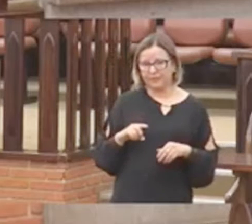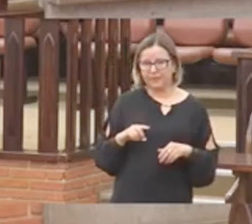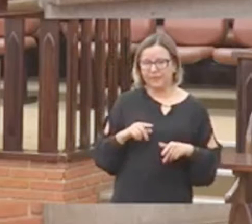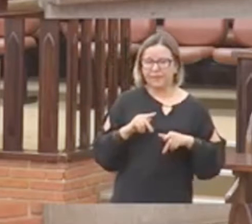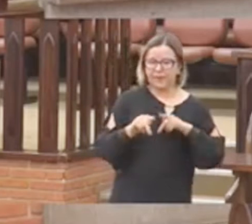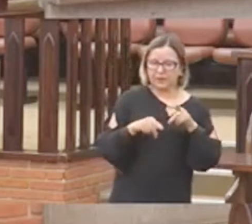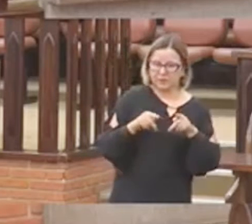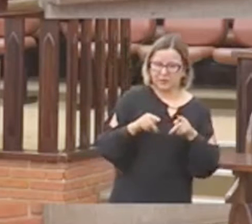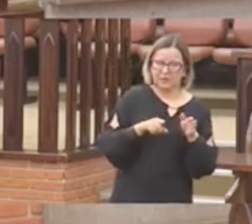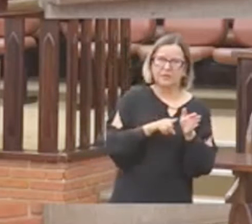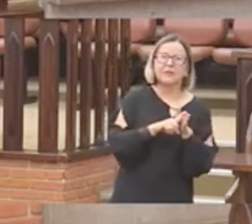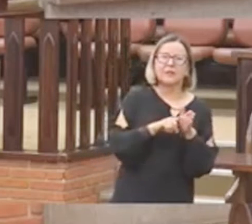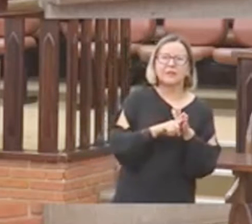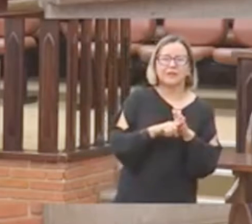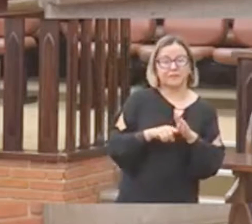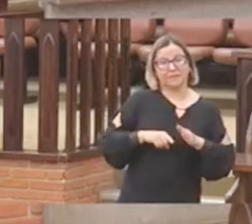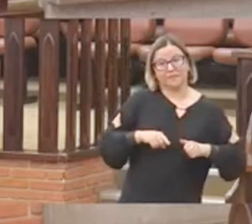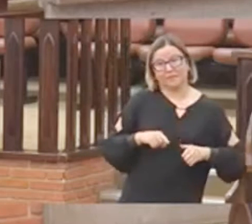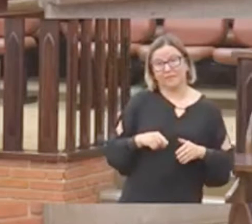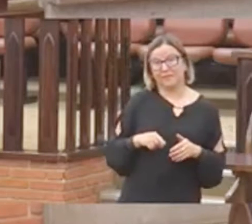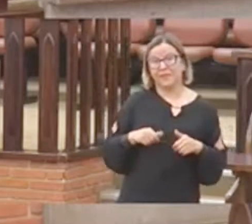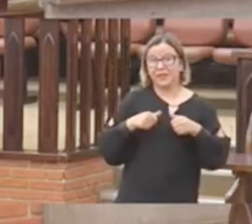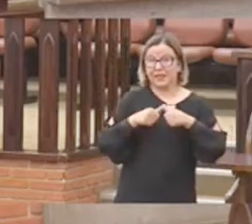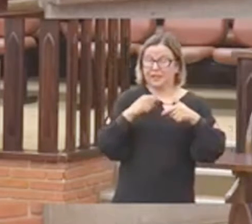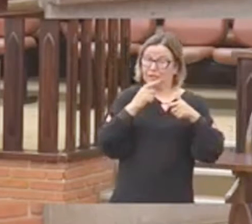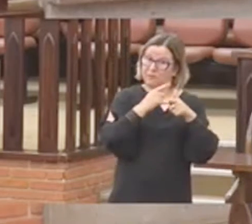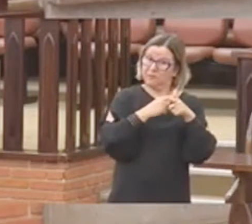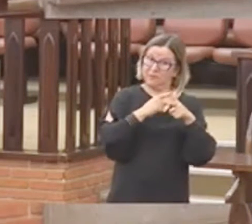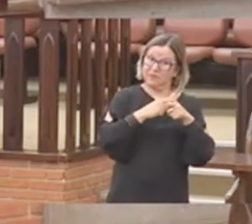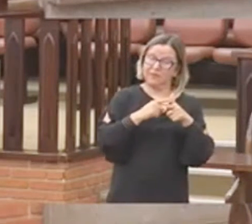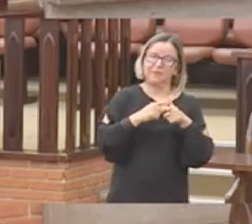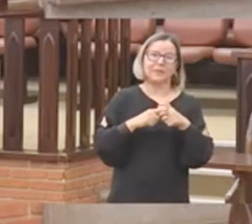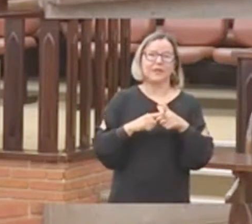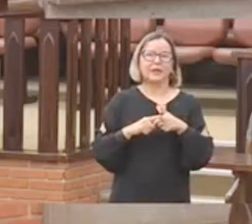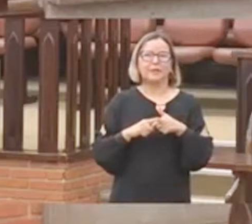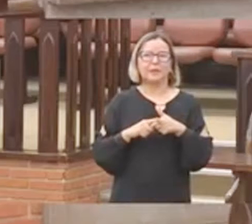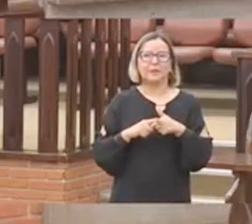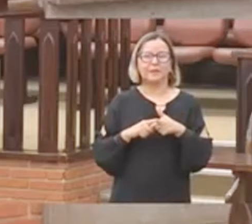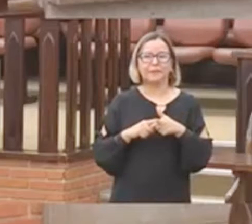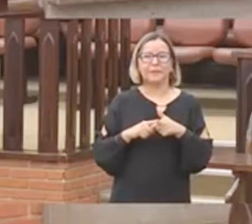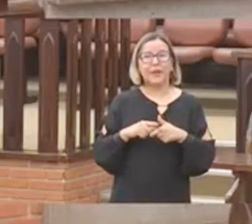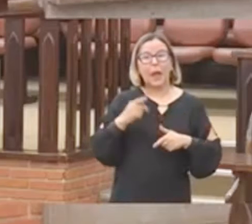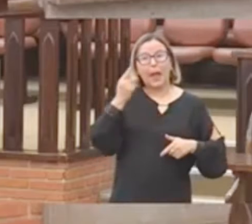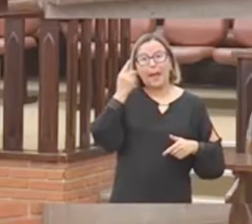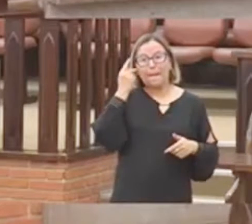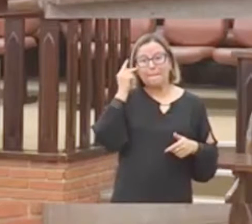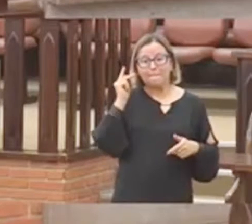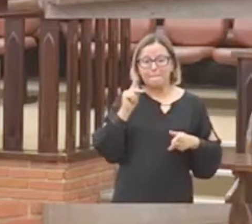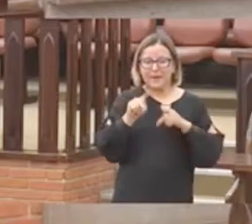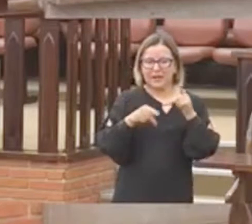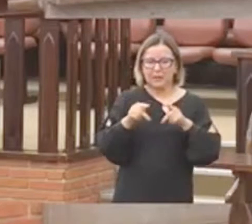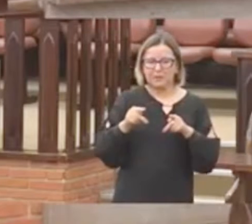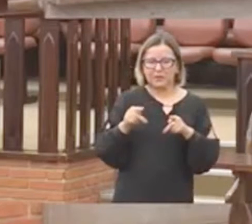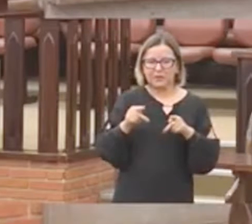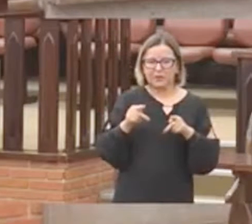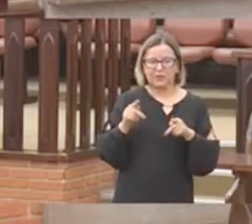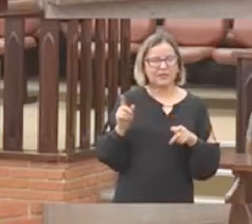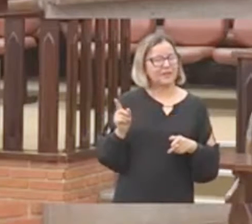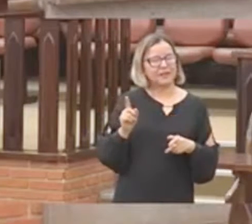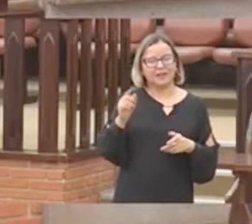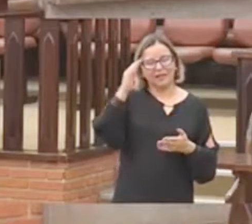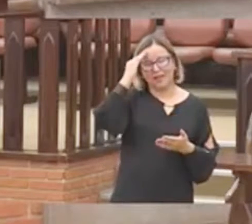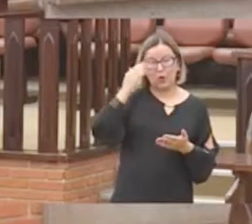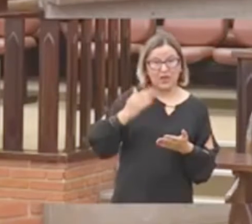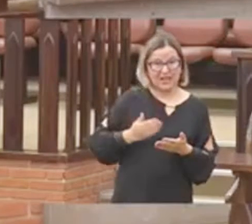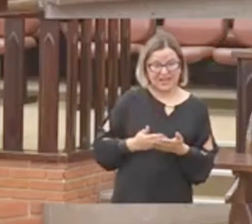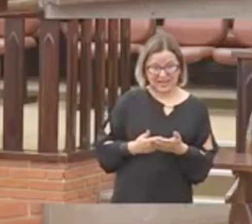De fato, este é um problema, o argumento, para os incrédulos, pois estes desconhecem a queda